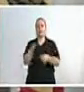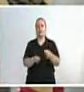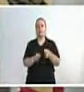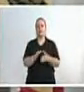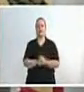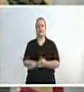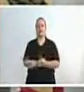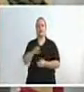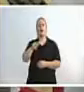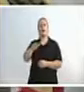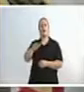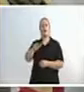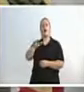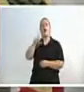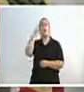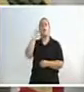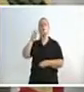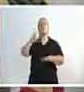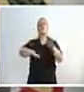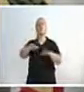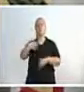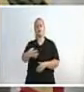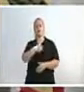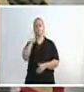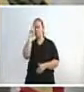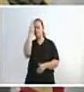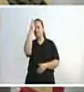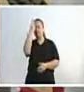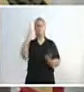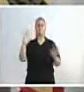vezes fica o vereador Vanderlei aqui nessa tribuna,